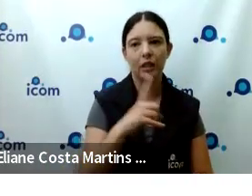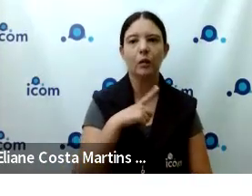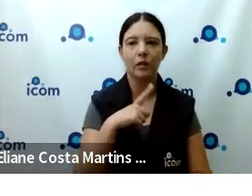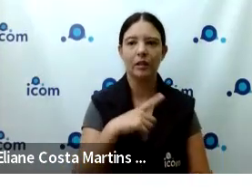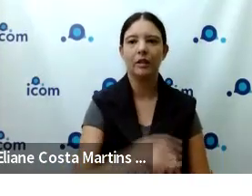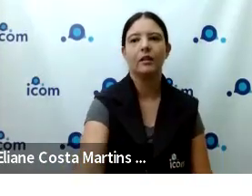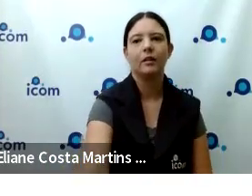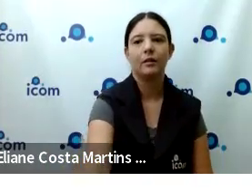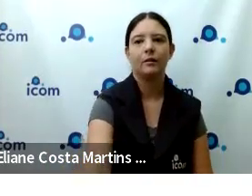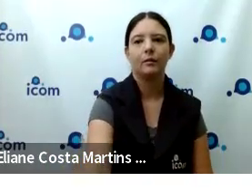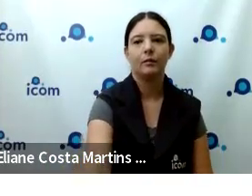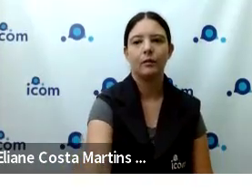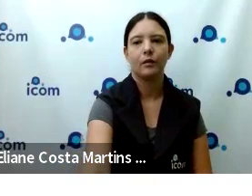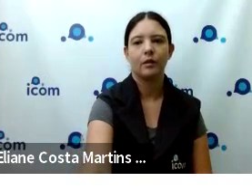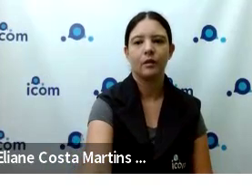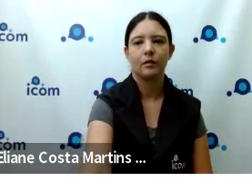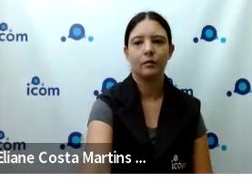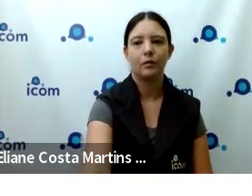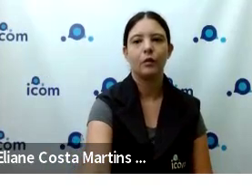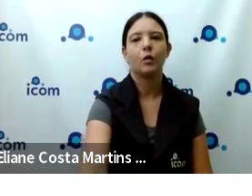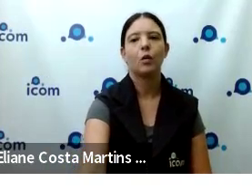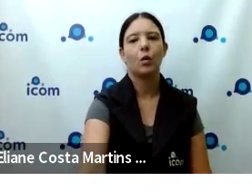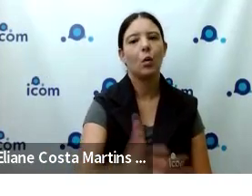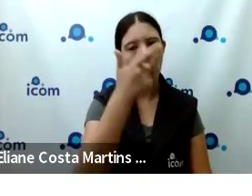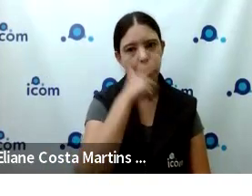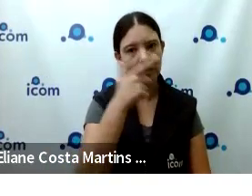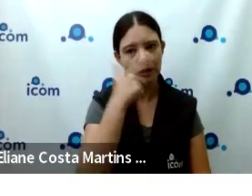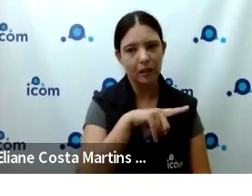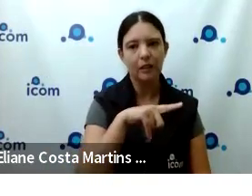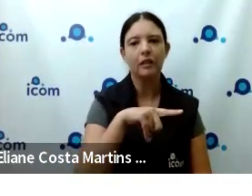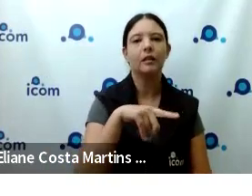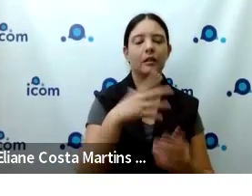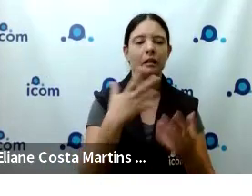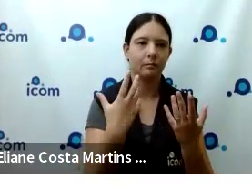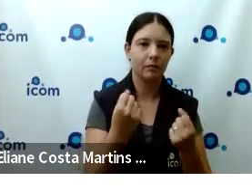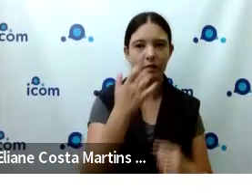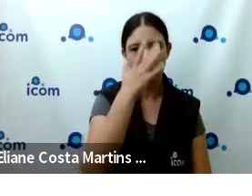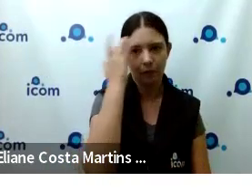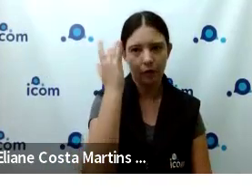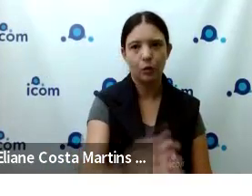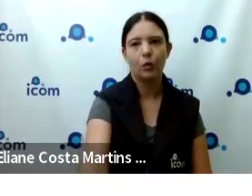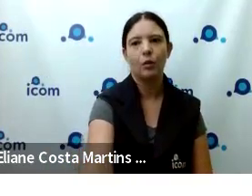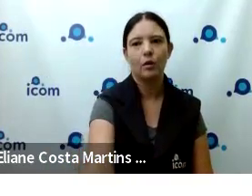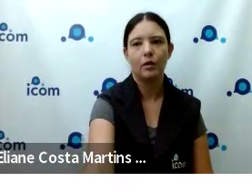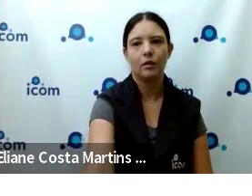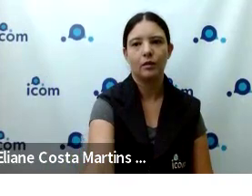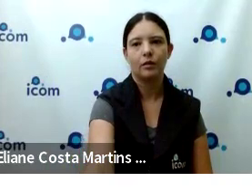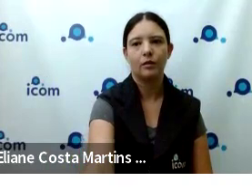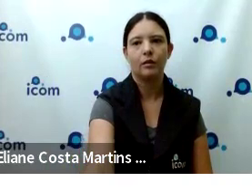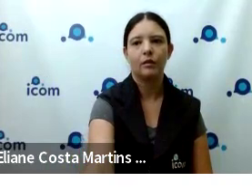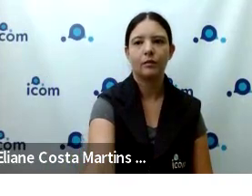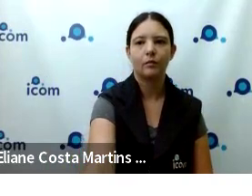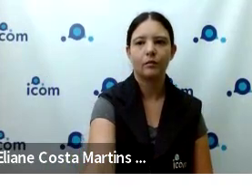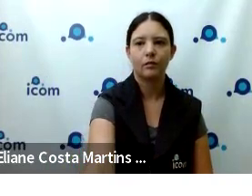normas, serão cumpridas, ou seja, as pessoas têm a segurança de que as demais irão agir